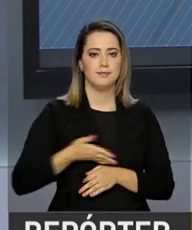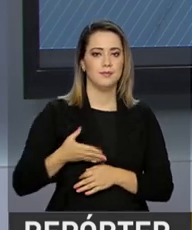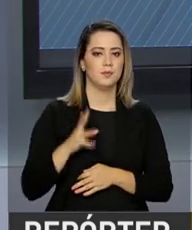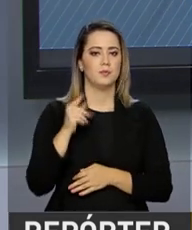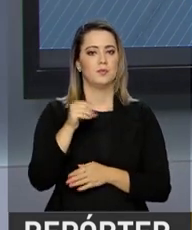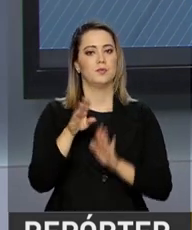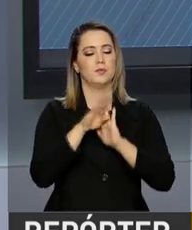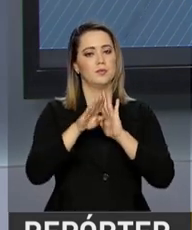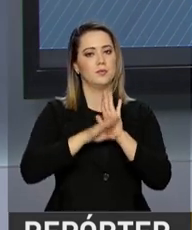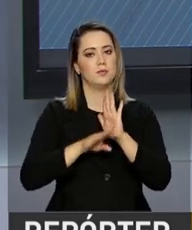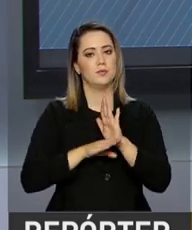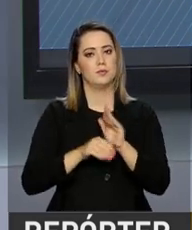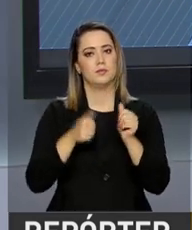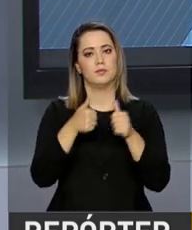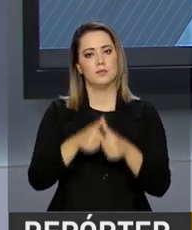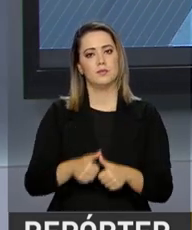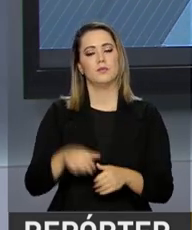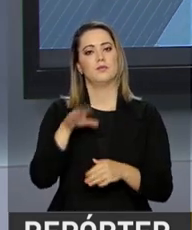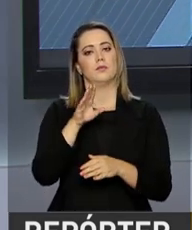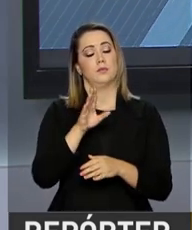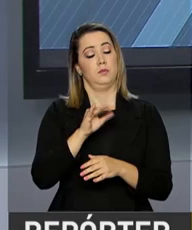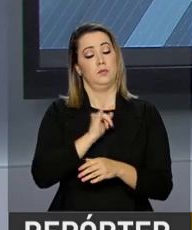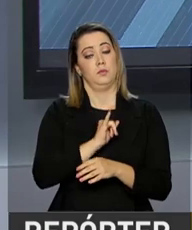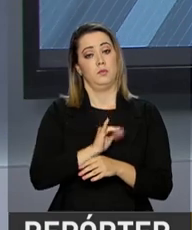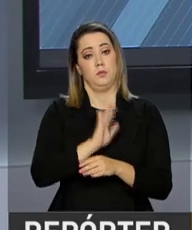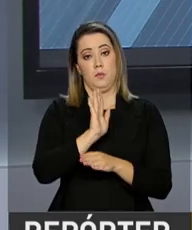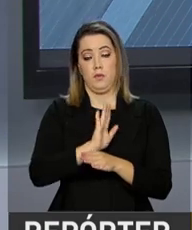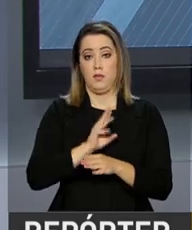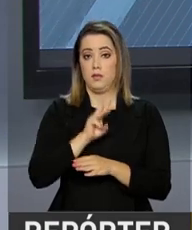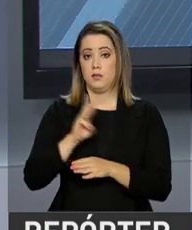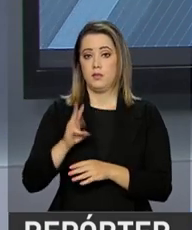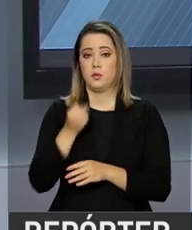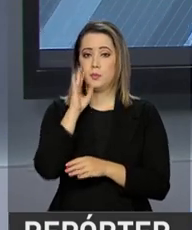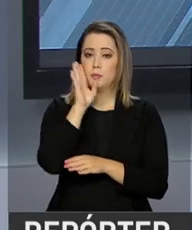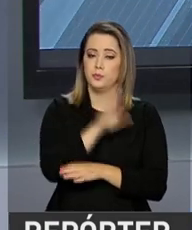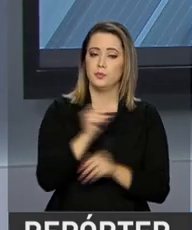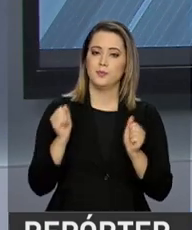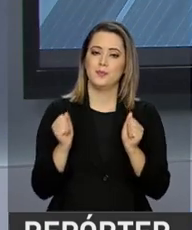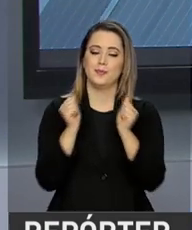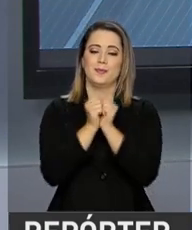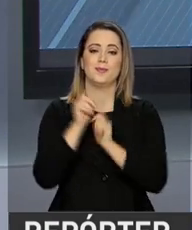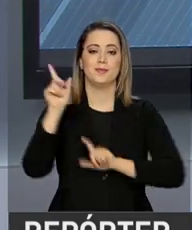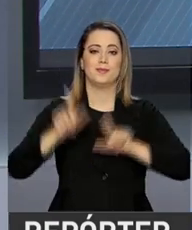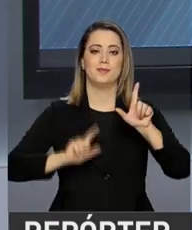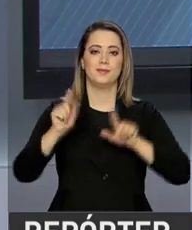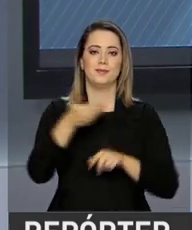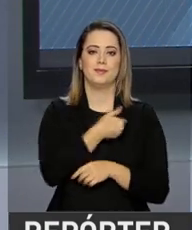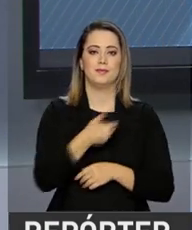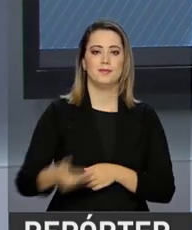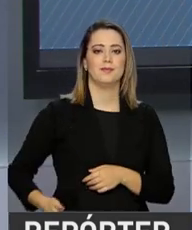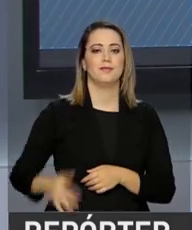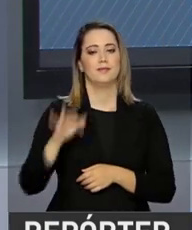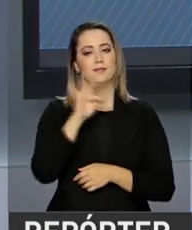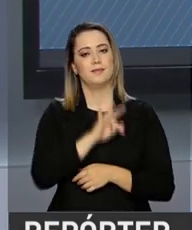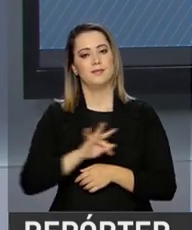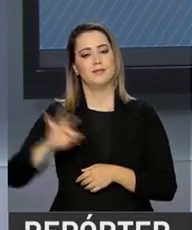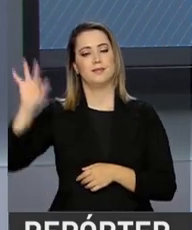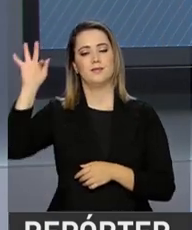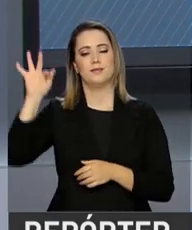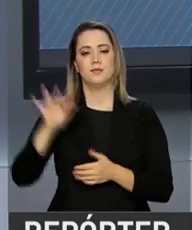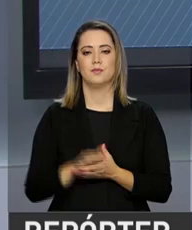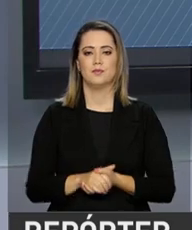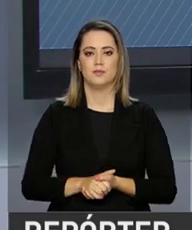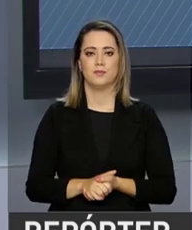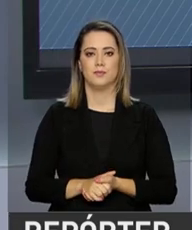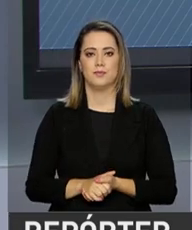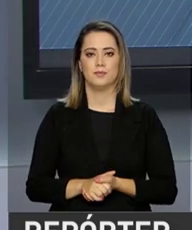YouTube e toda a nossa programação está disponível na internet. Uma boa tarde para você e continue com a gente na NBR, a TV